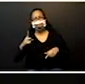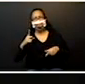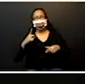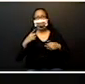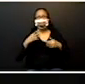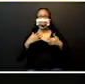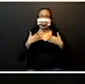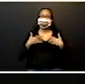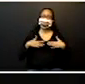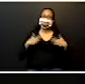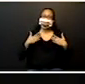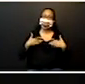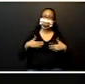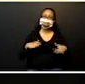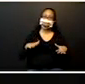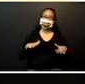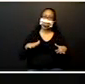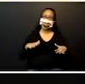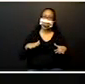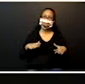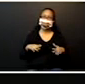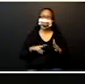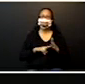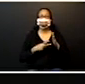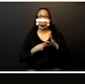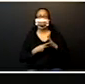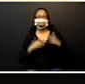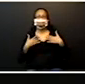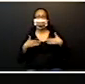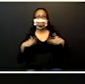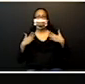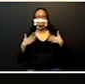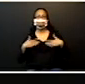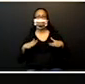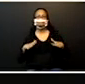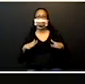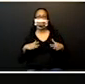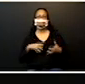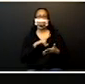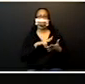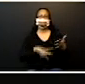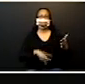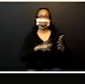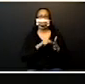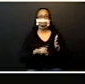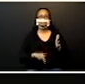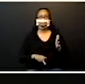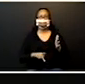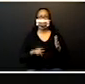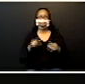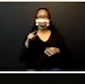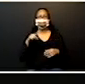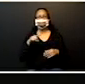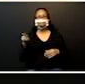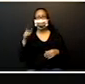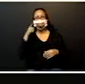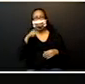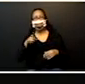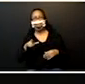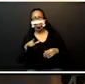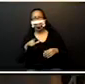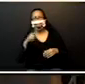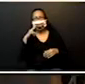de pernas para o ar quer dizer descansar. Fazendo a leitura do poema, você consegue identificar os verbos?